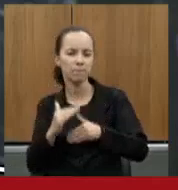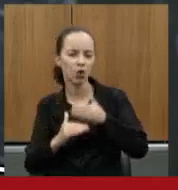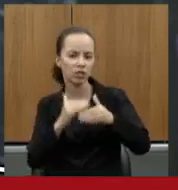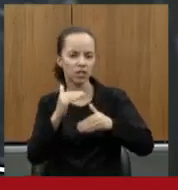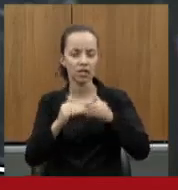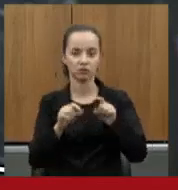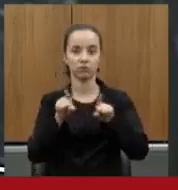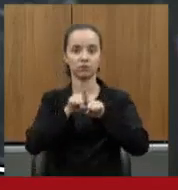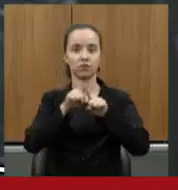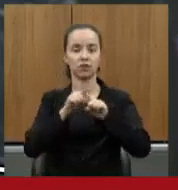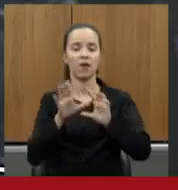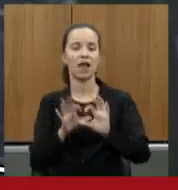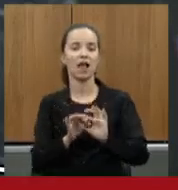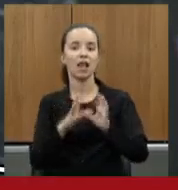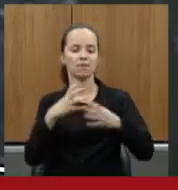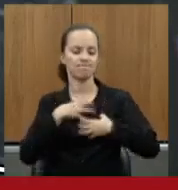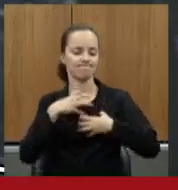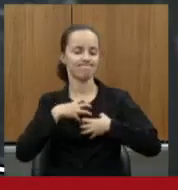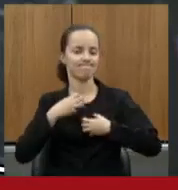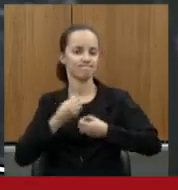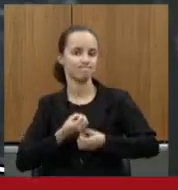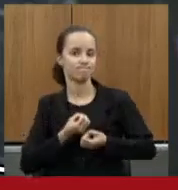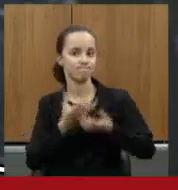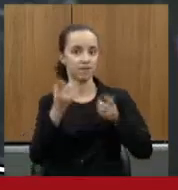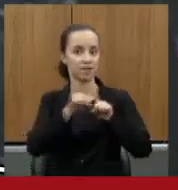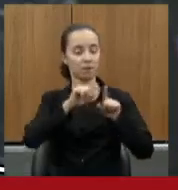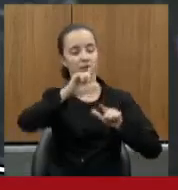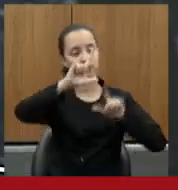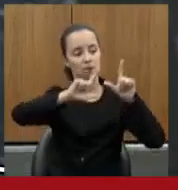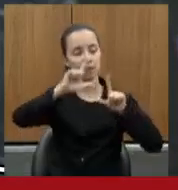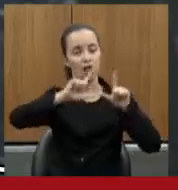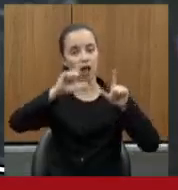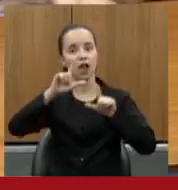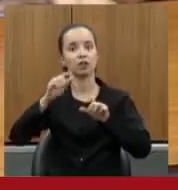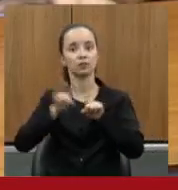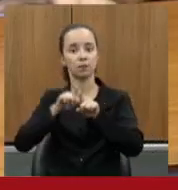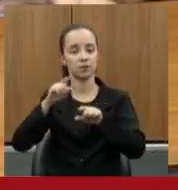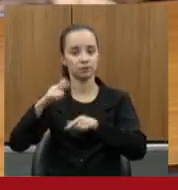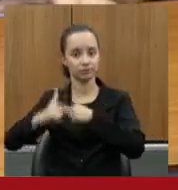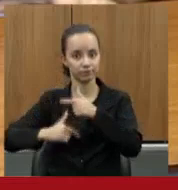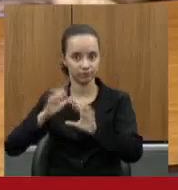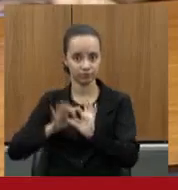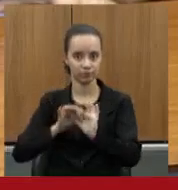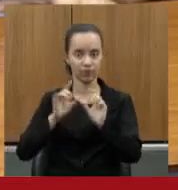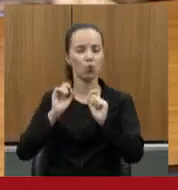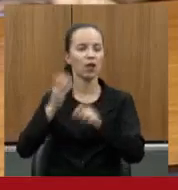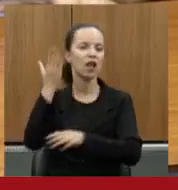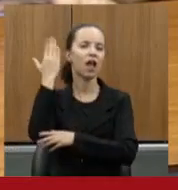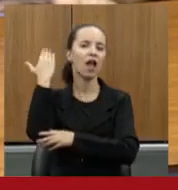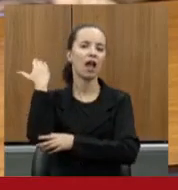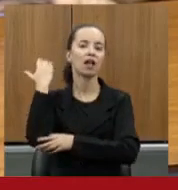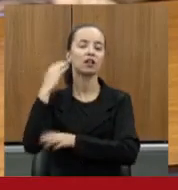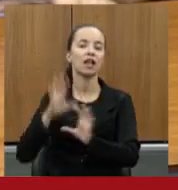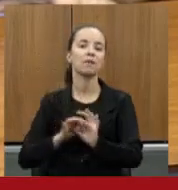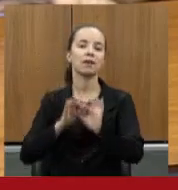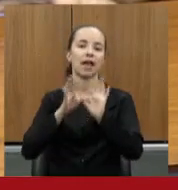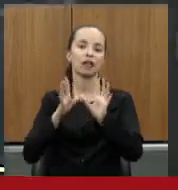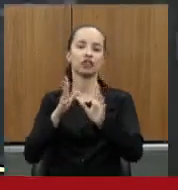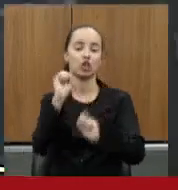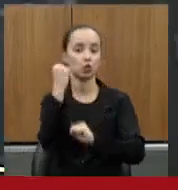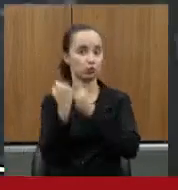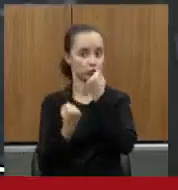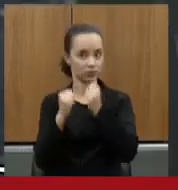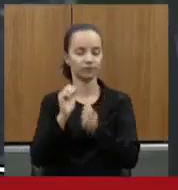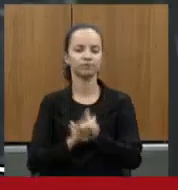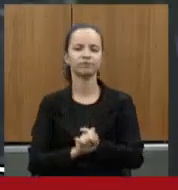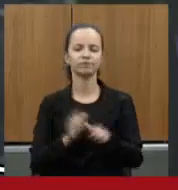A liberdade de expressão e a liberdade de imprensa e a liberdade de trabalho, o que eles chamavam de liberdade de indústria. O